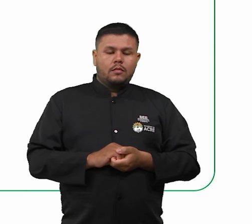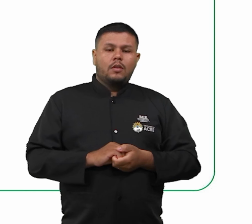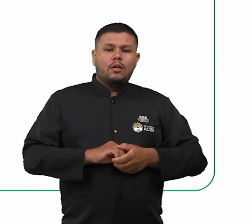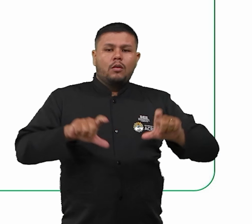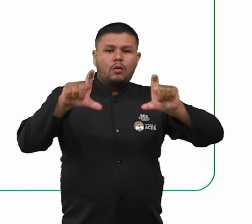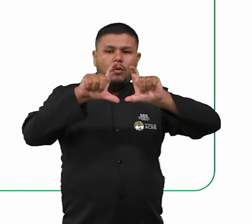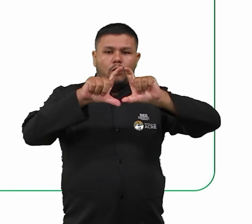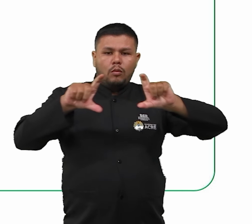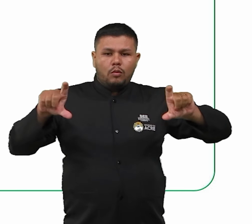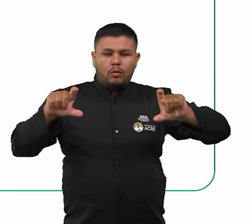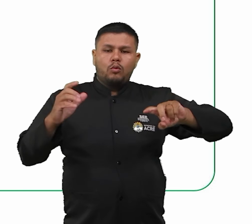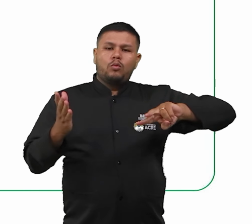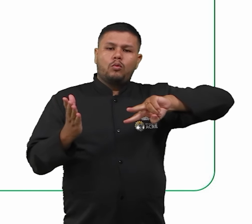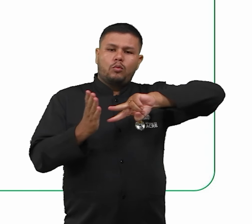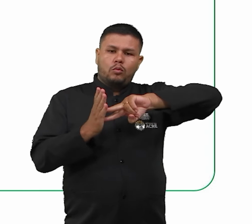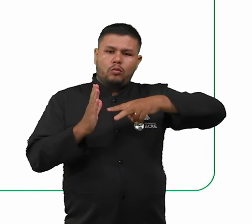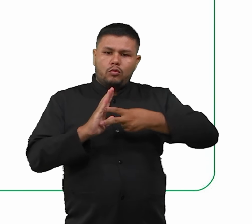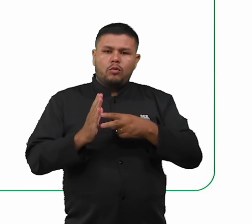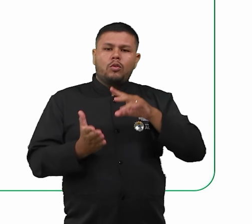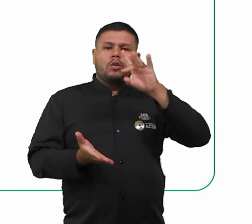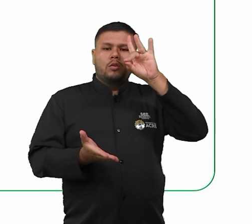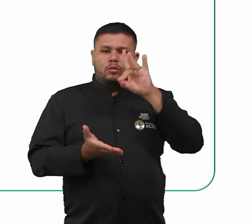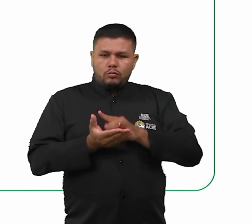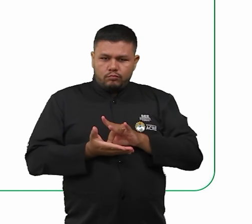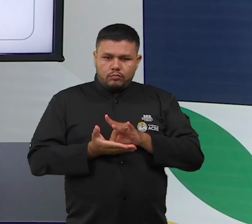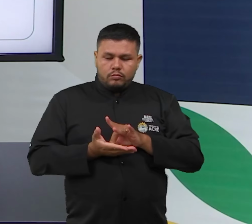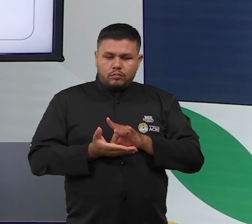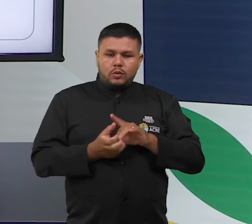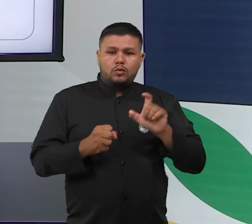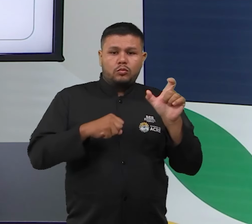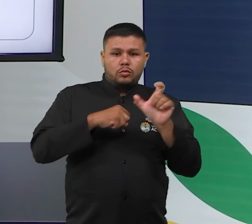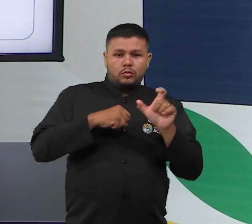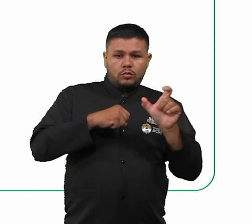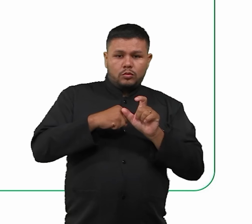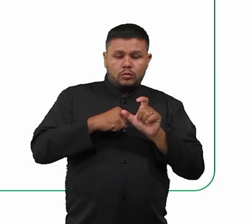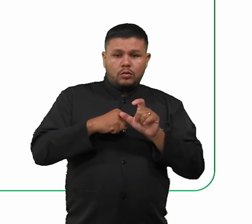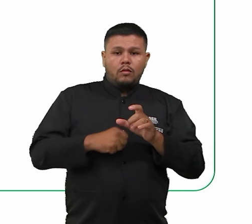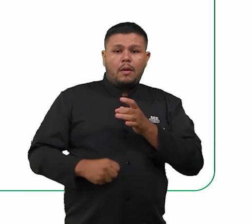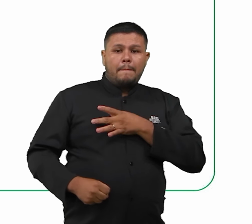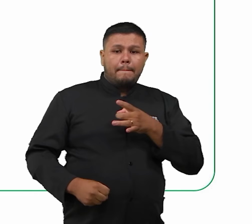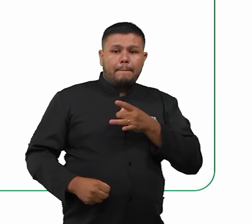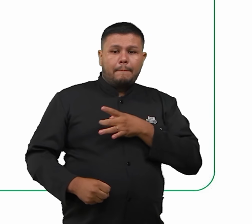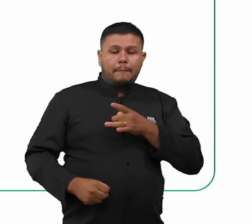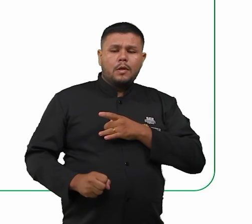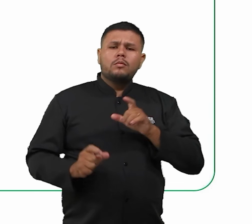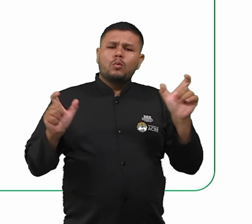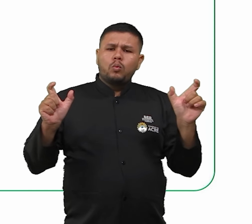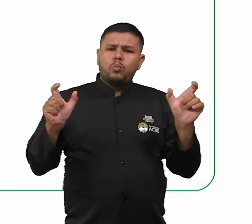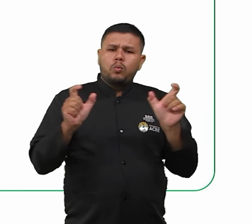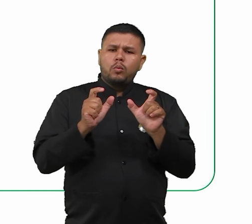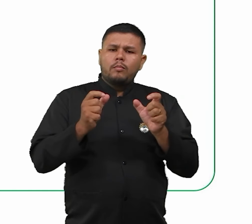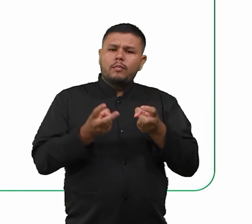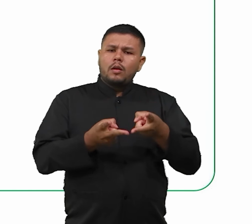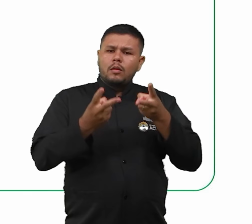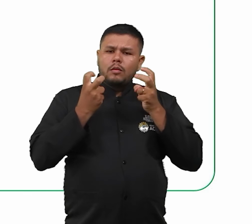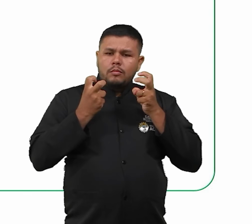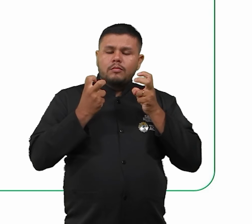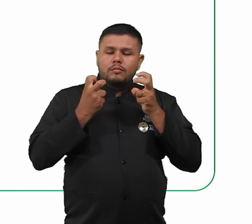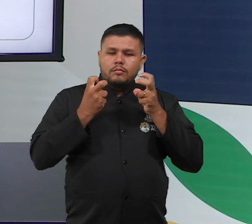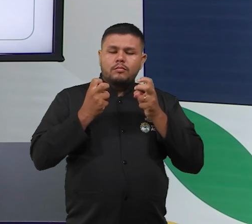completa o sentido do meu substantivo medo. Percebam aqui que tem a preposição e tem